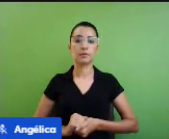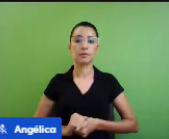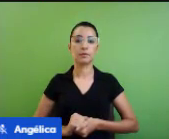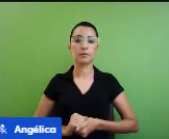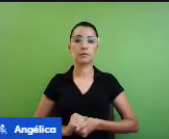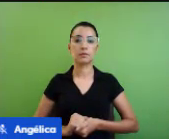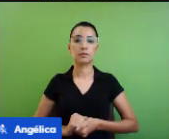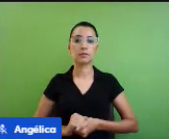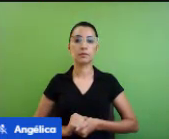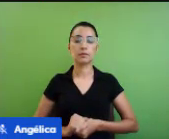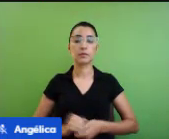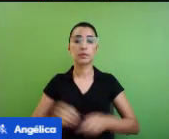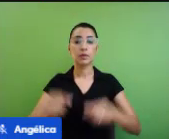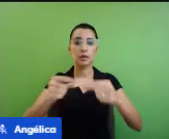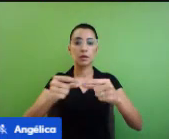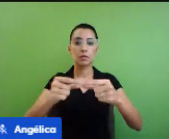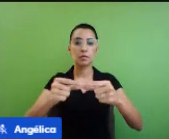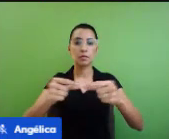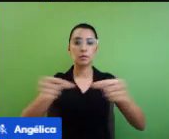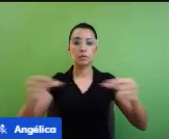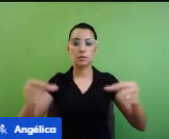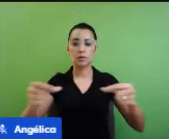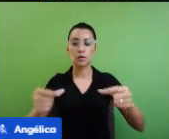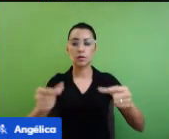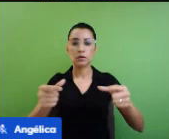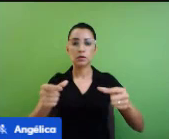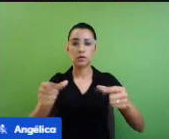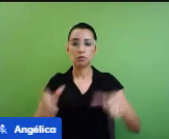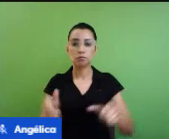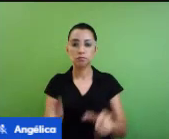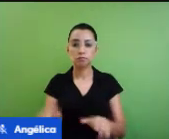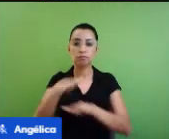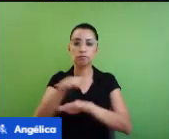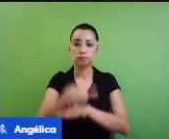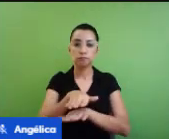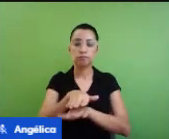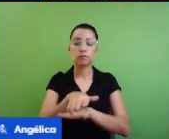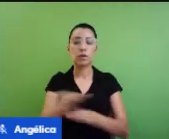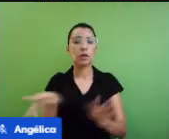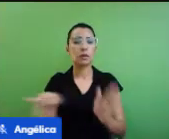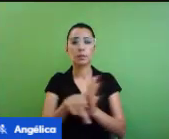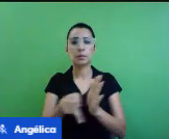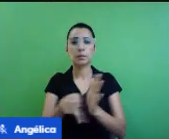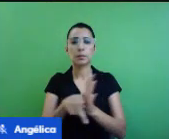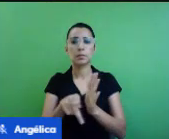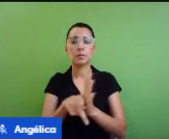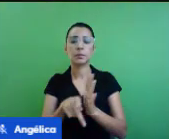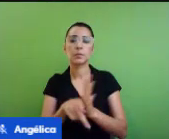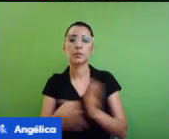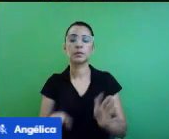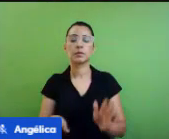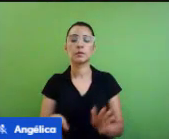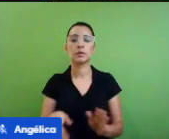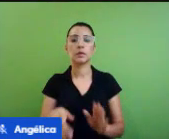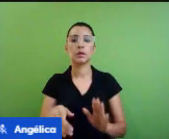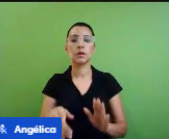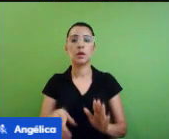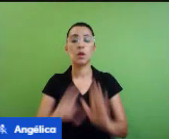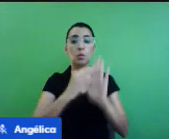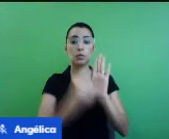Fichas sobrepostas, também é um dos componentes da matemática. As fichas sobrepostas formam um